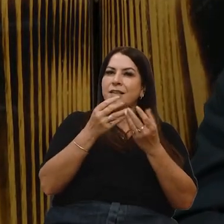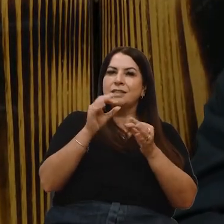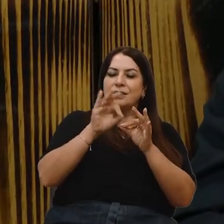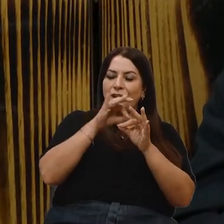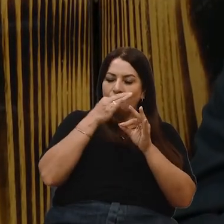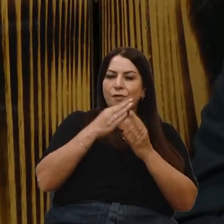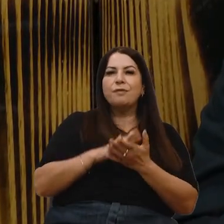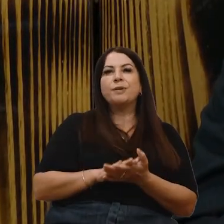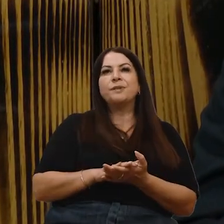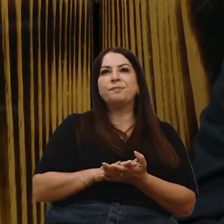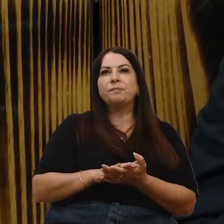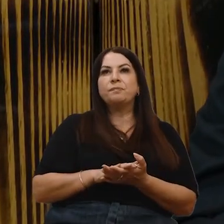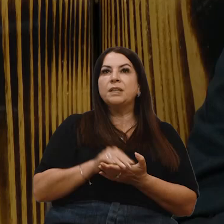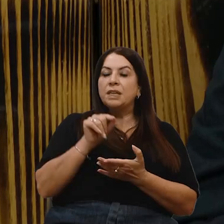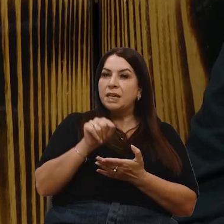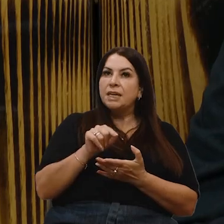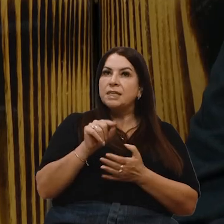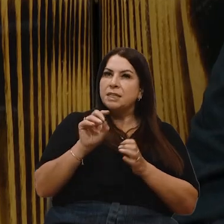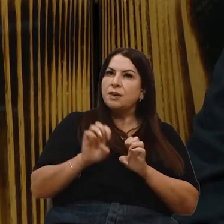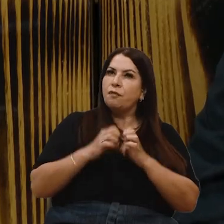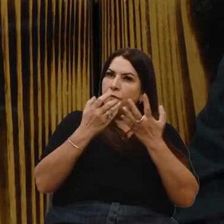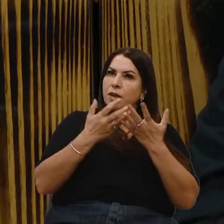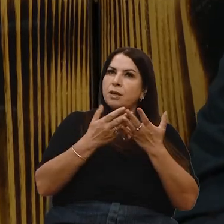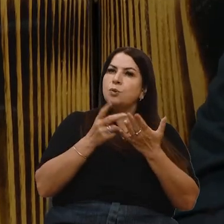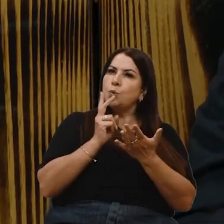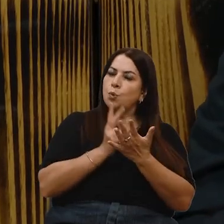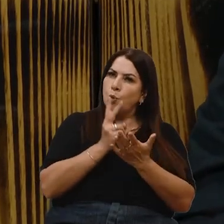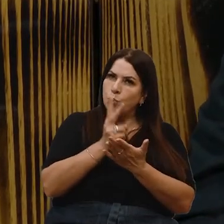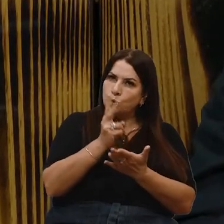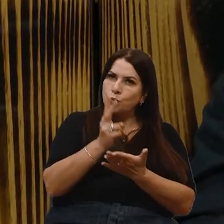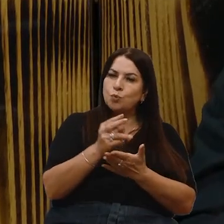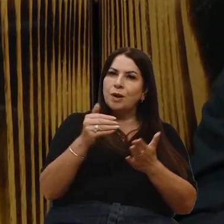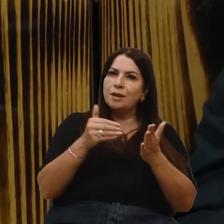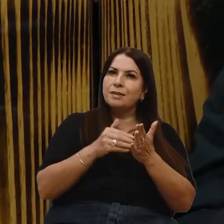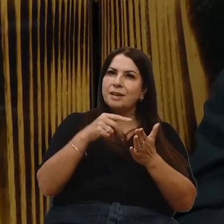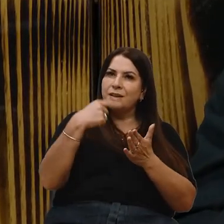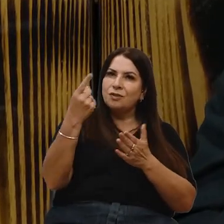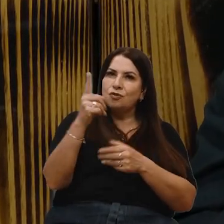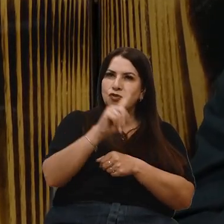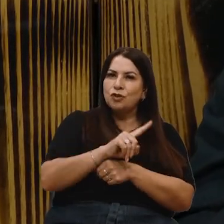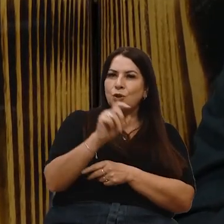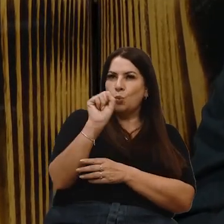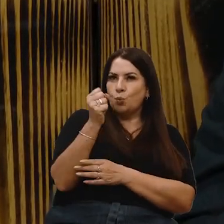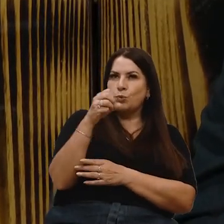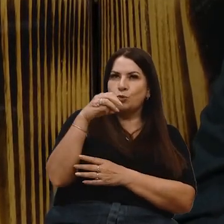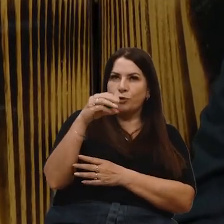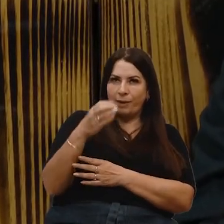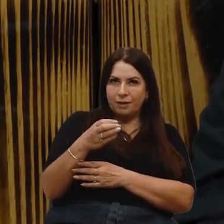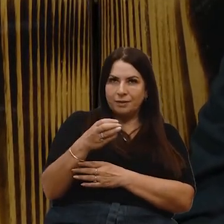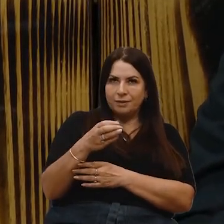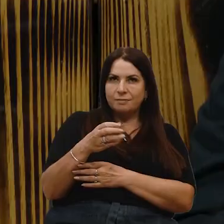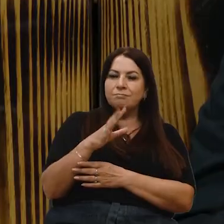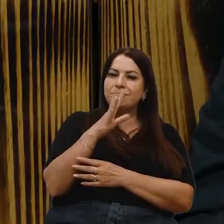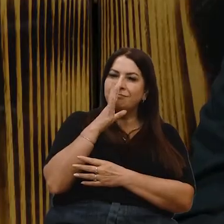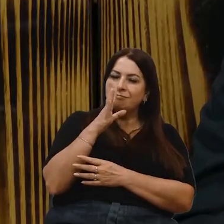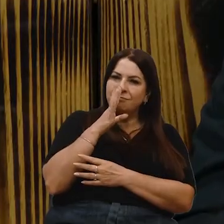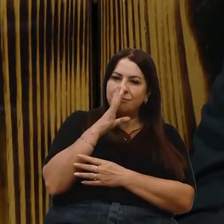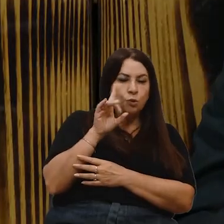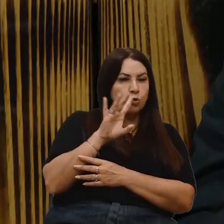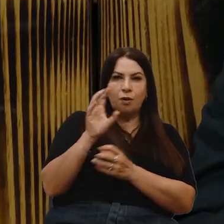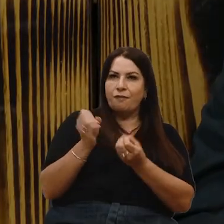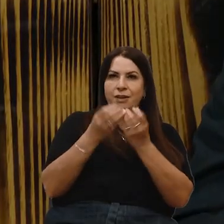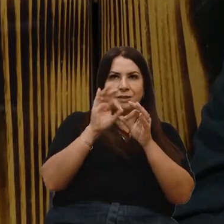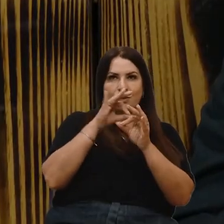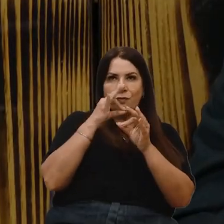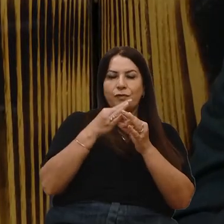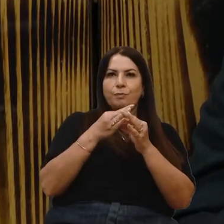35ª Festa Nacional da Uva, este evento que continua até o próximo dia 8 de março. Prestigiem não só